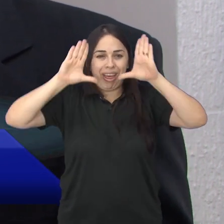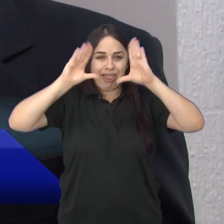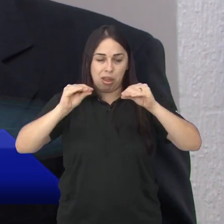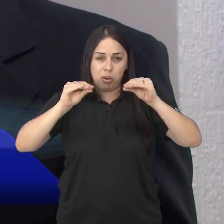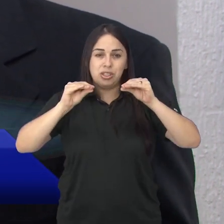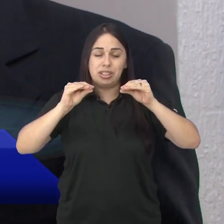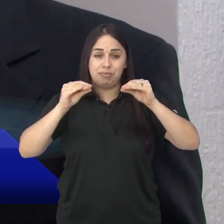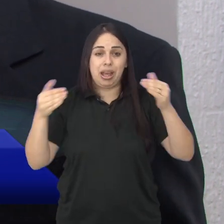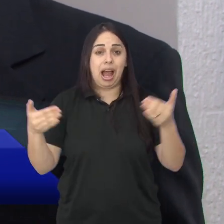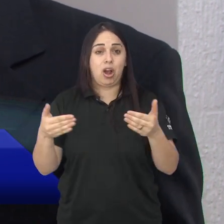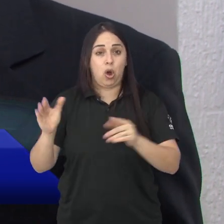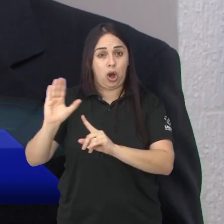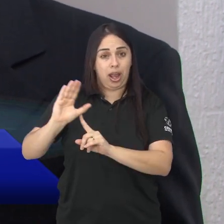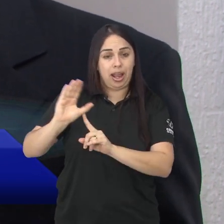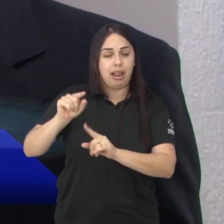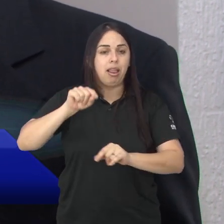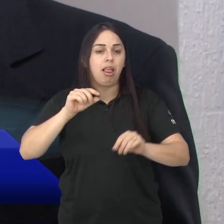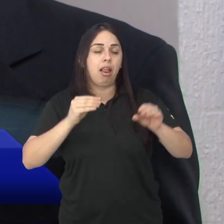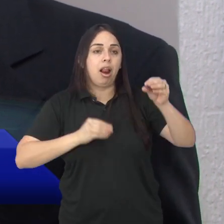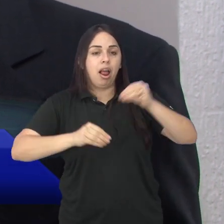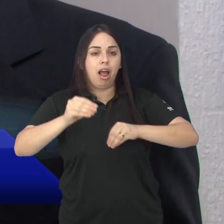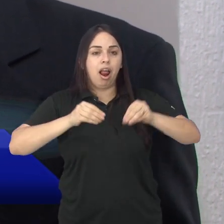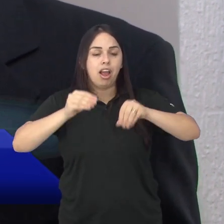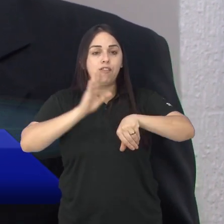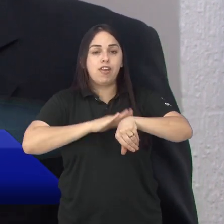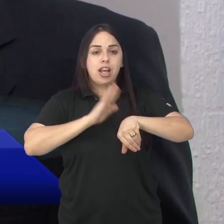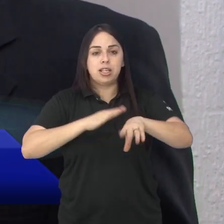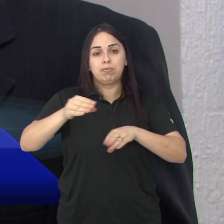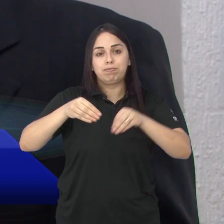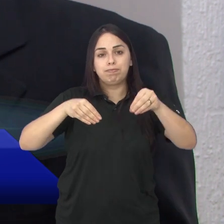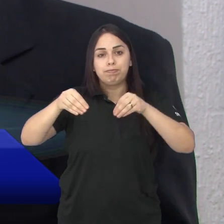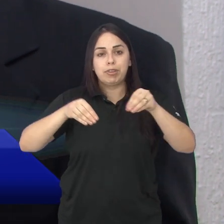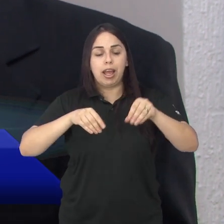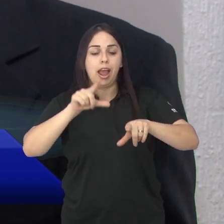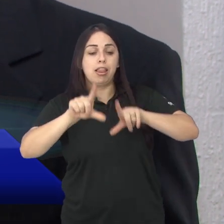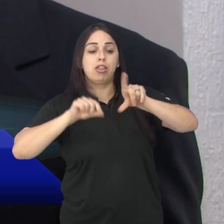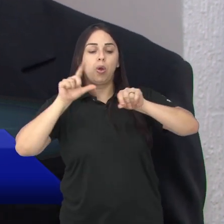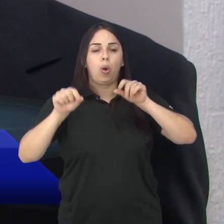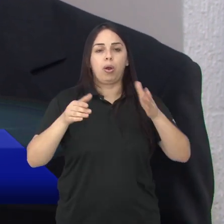mudou. Agora, o cliente ele tem a flexibilidade de escolher o período